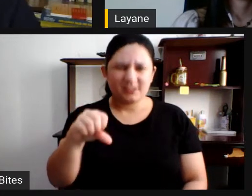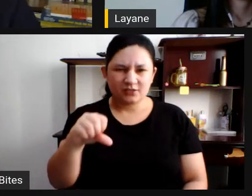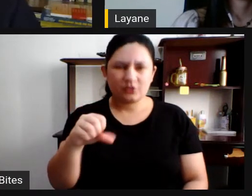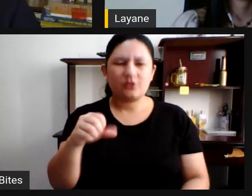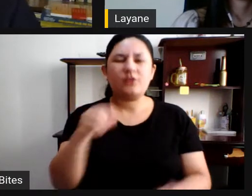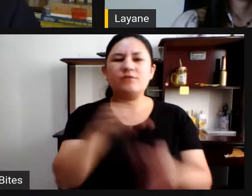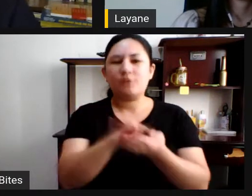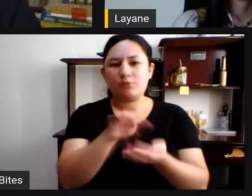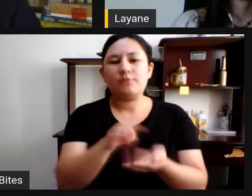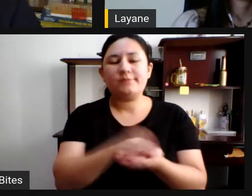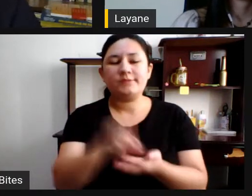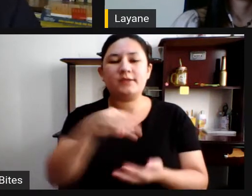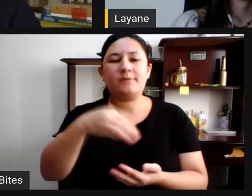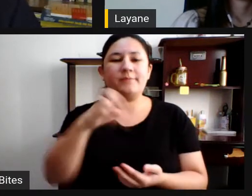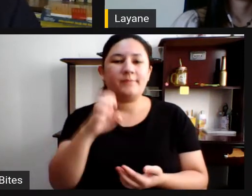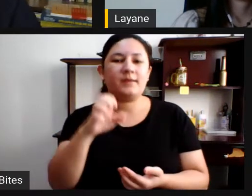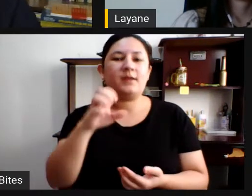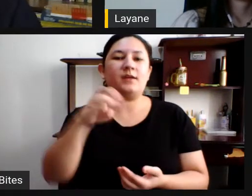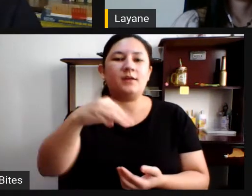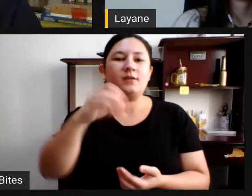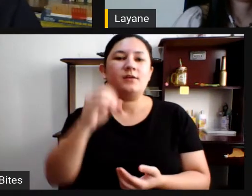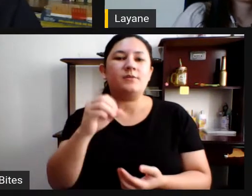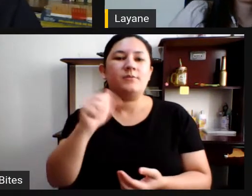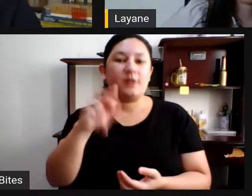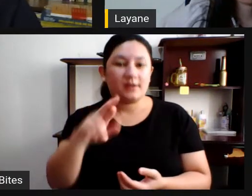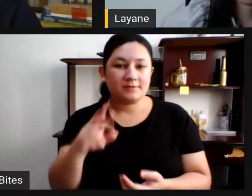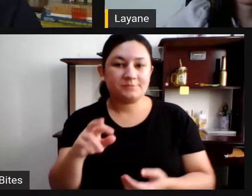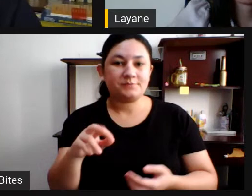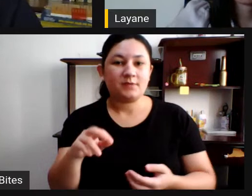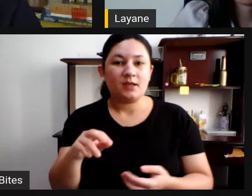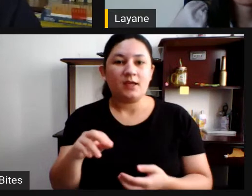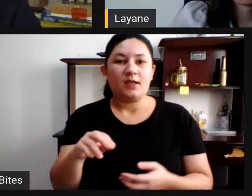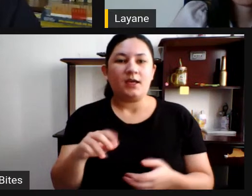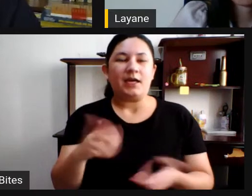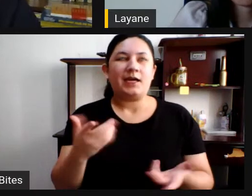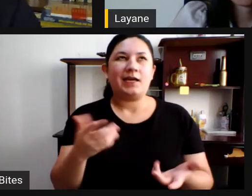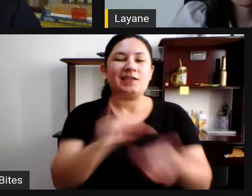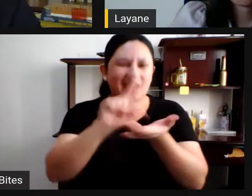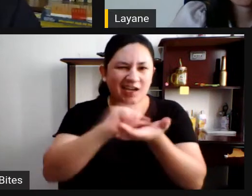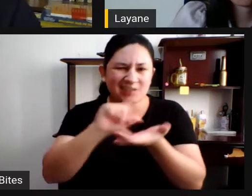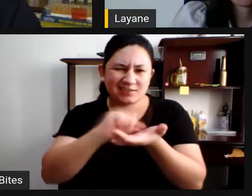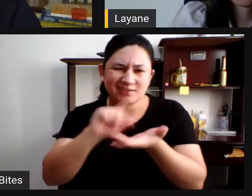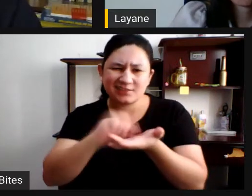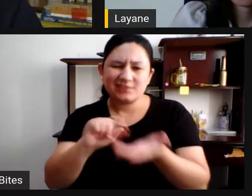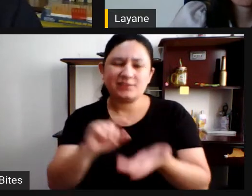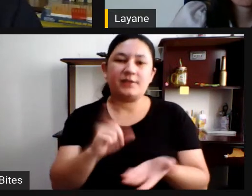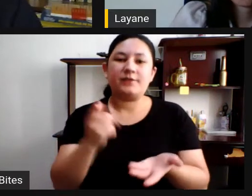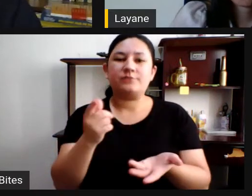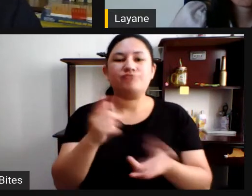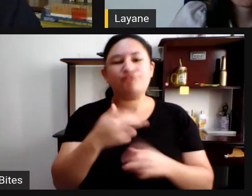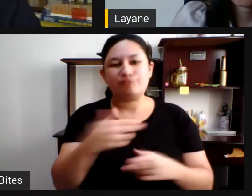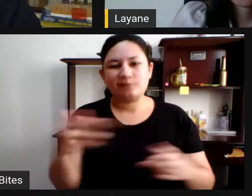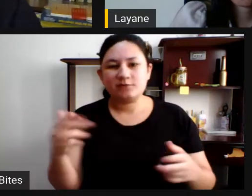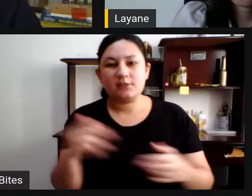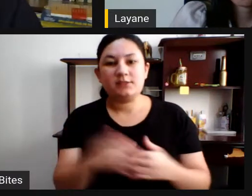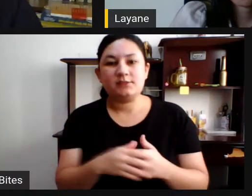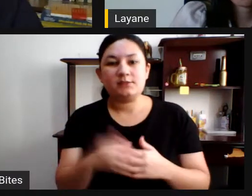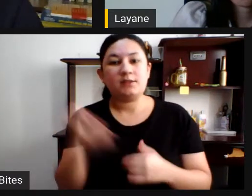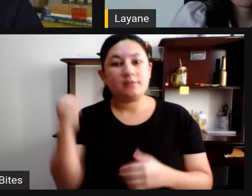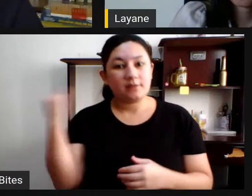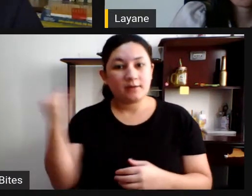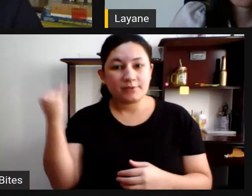artigos pequenos apesar de importantes para a sociedade linguista da época eram artigos bem